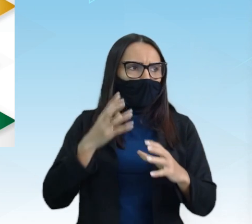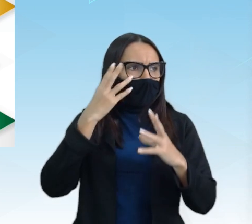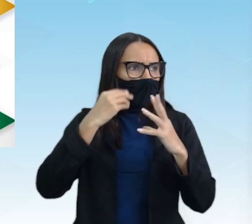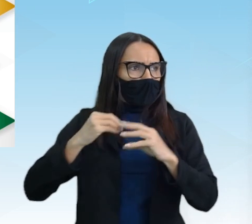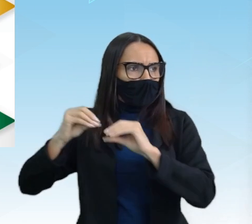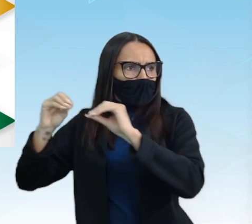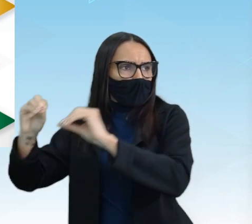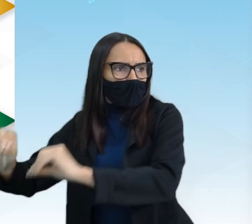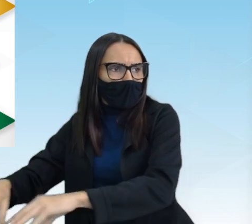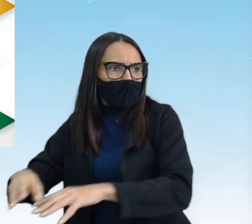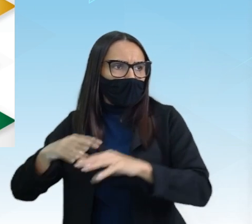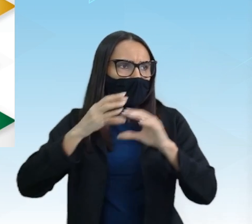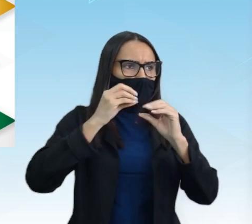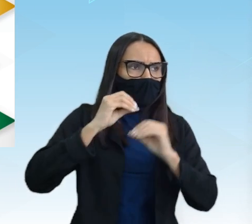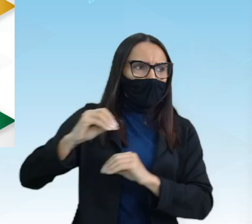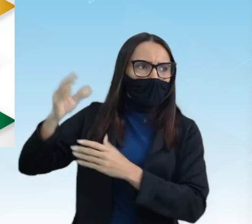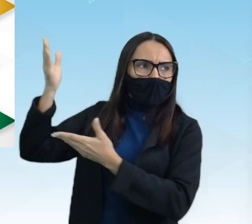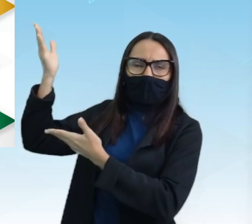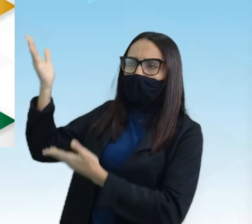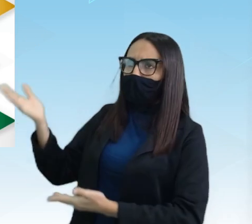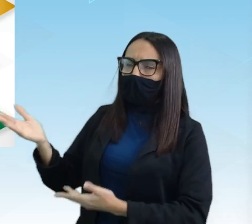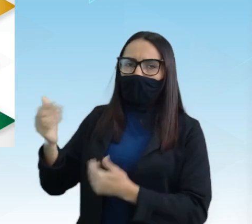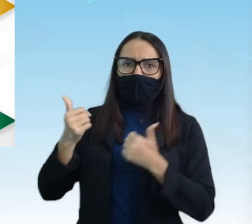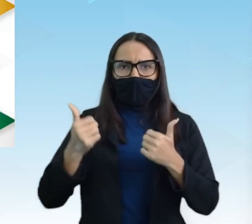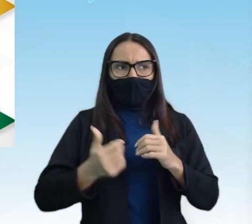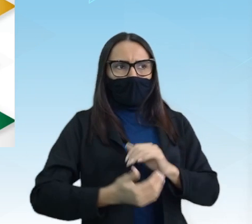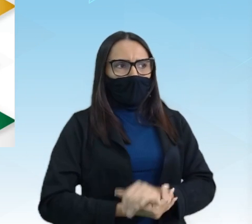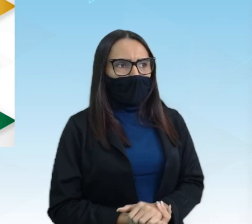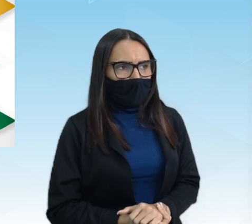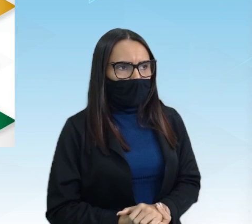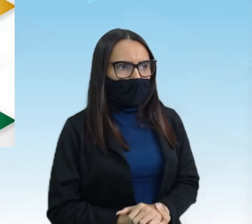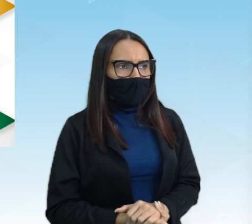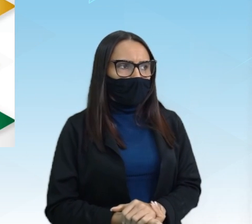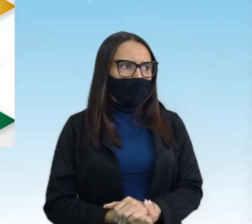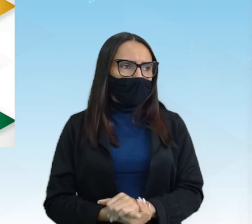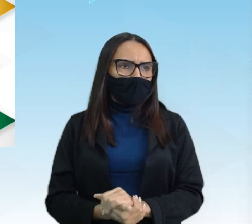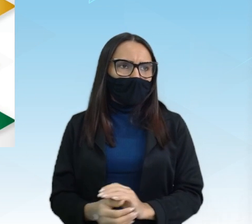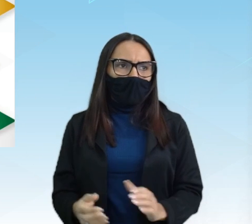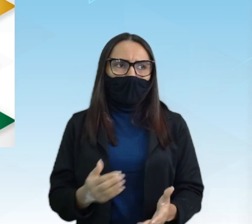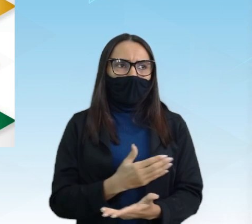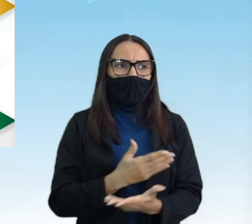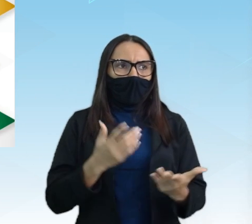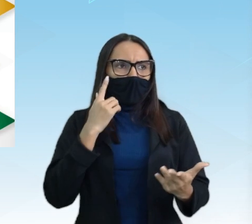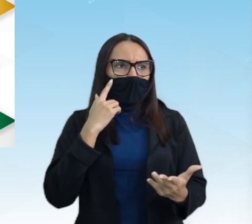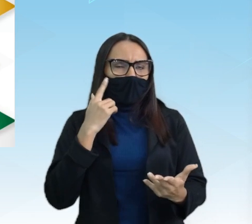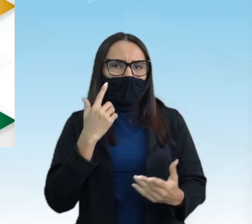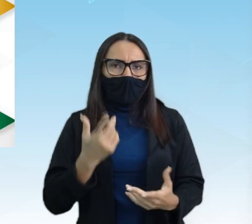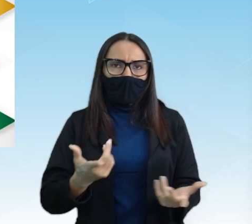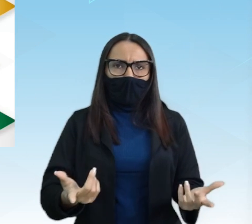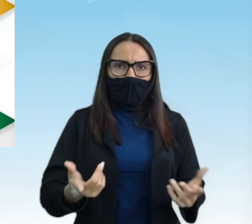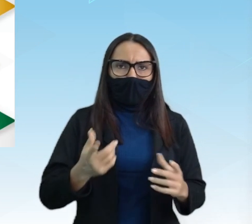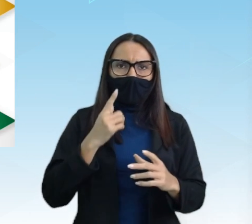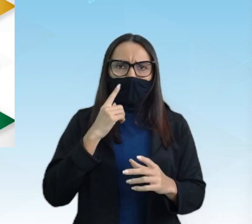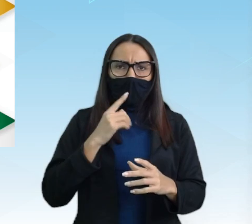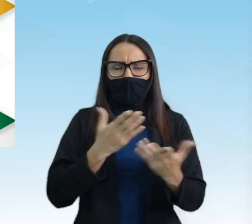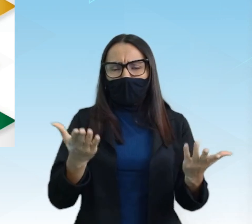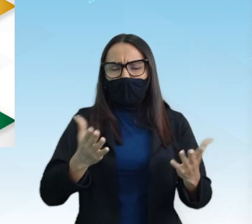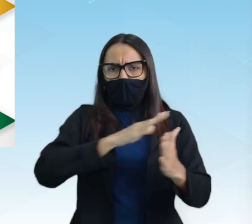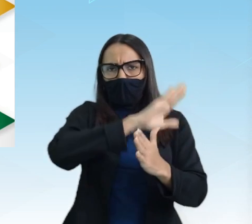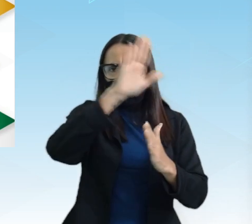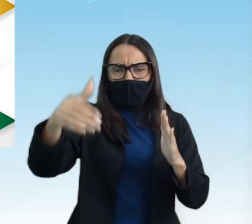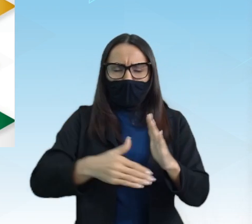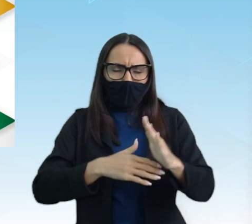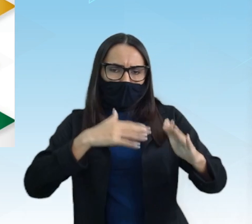as sementes para fazer agricultura, né? Então, agropecuária. Gente, apesar de